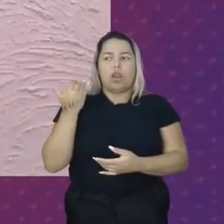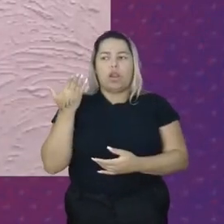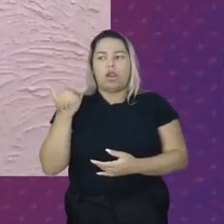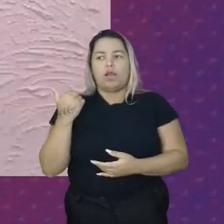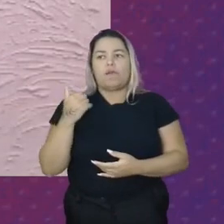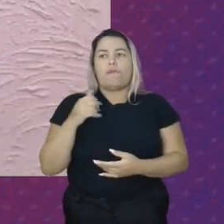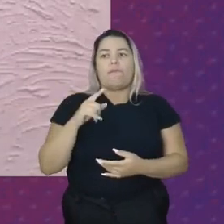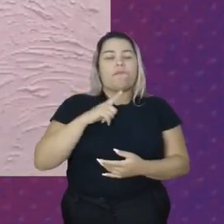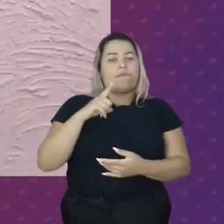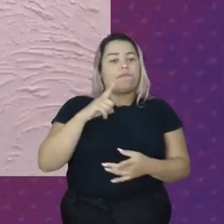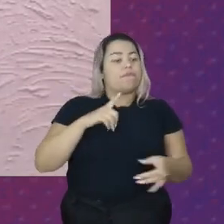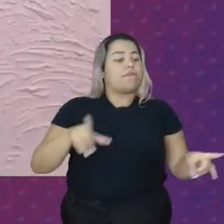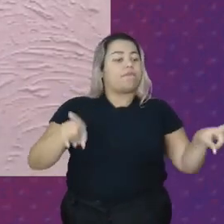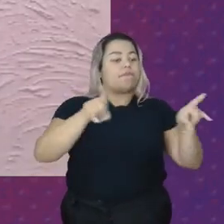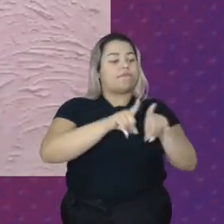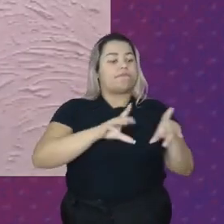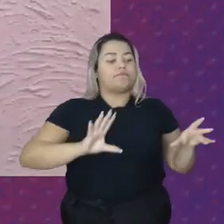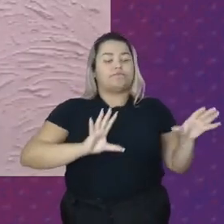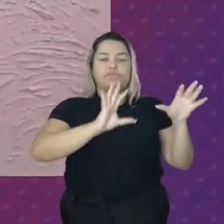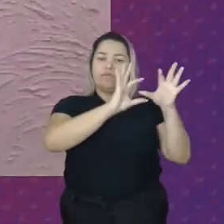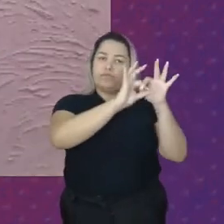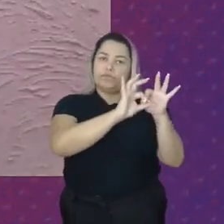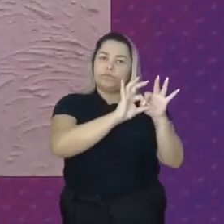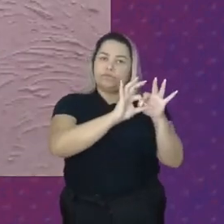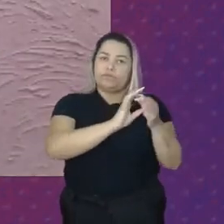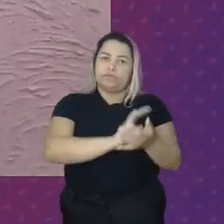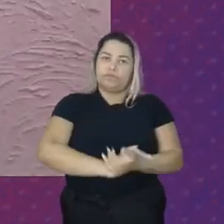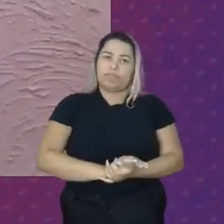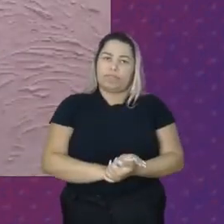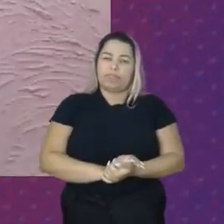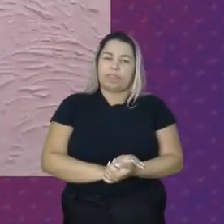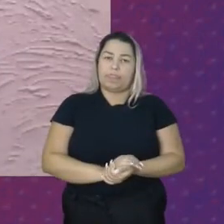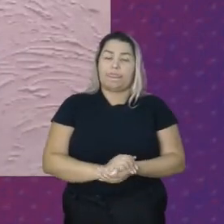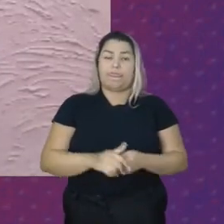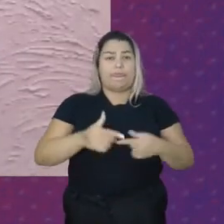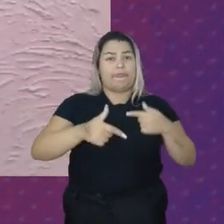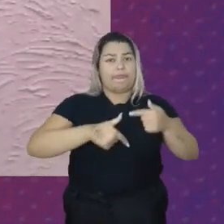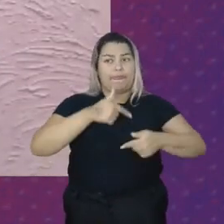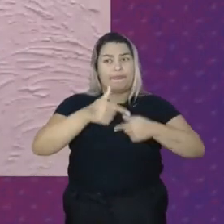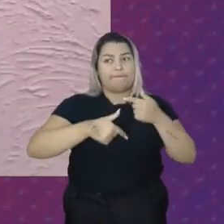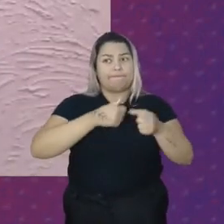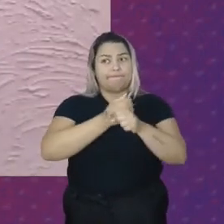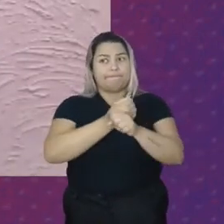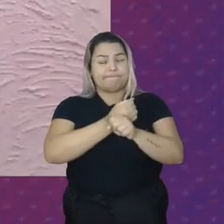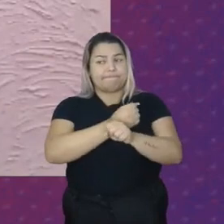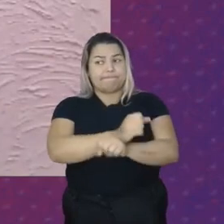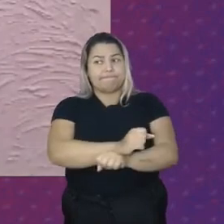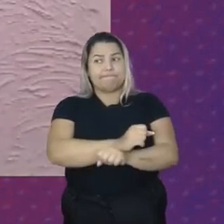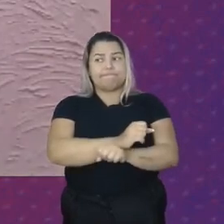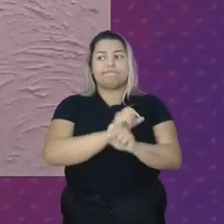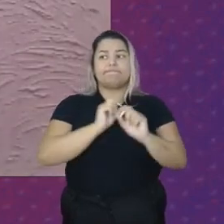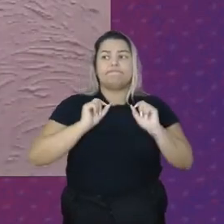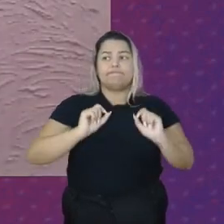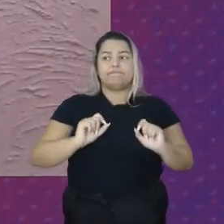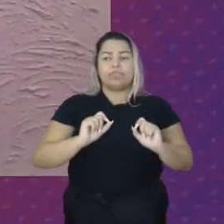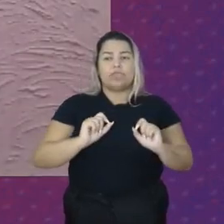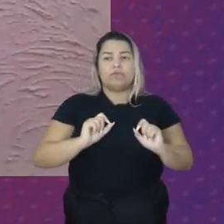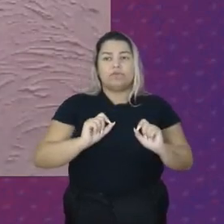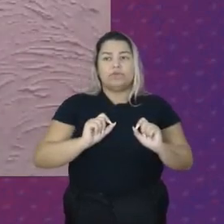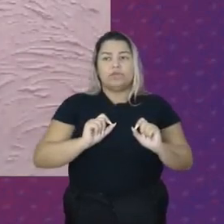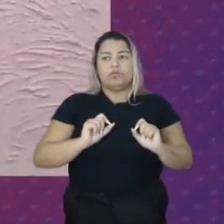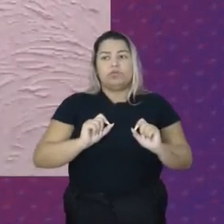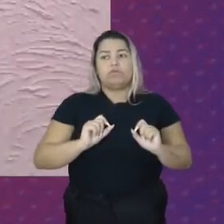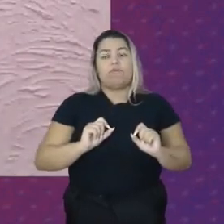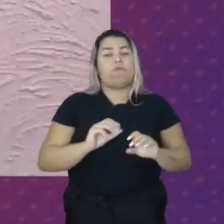muitos parceiros, né? E da parte do trabalho análogo à escravidão, é que, devido às pessoas